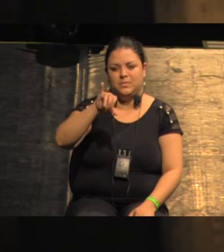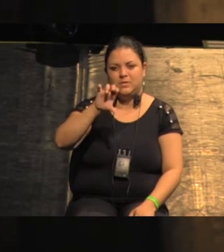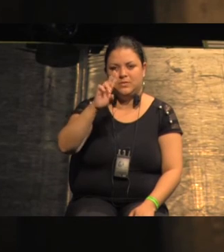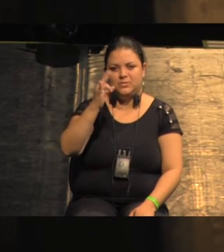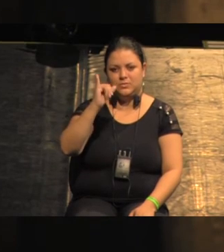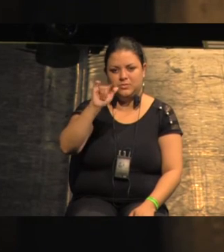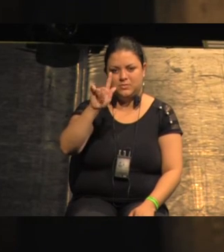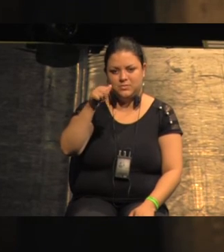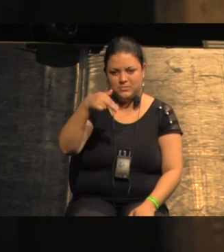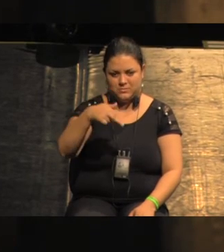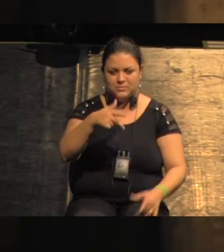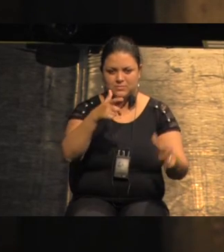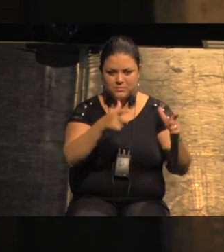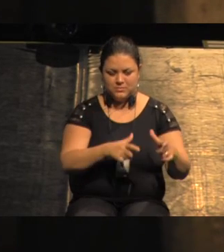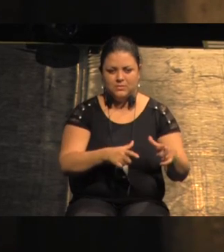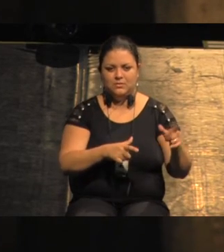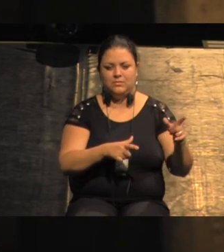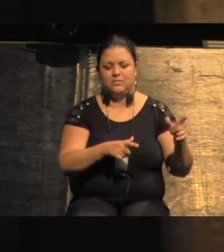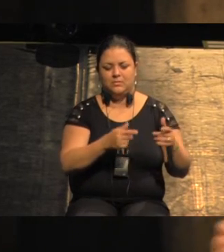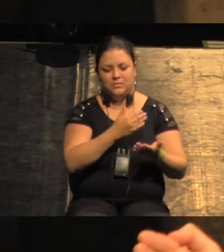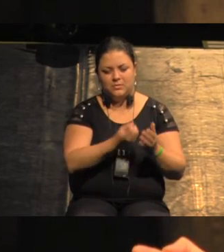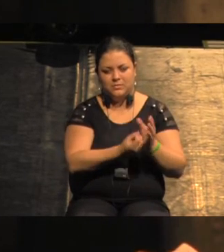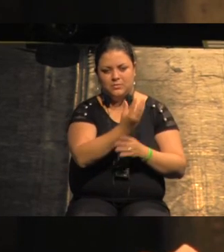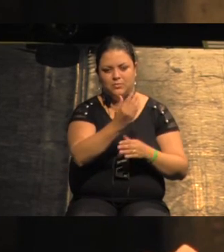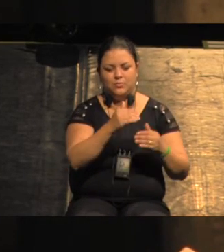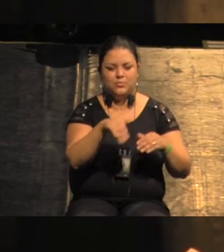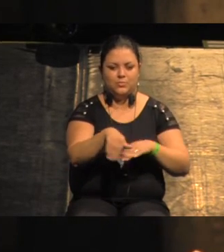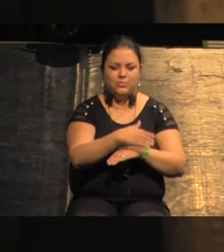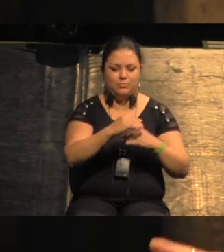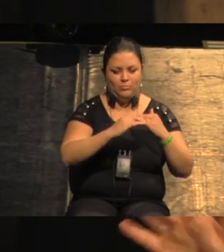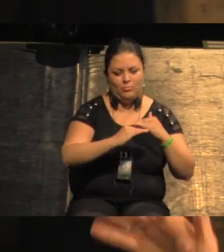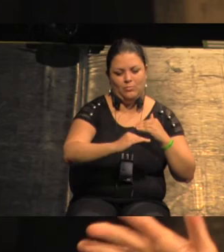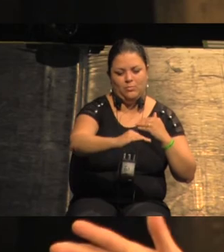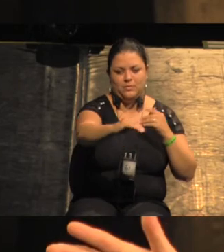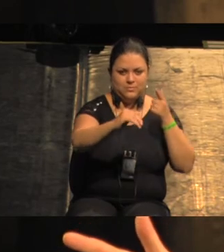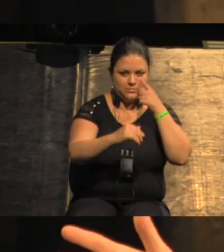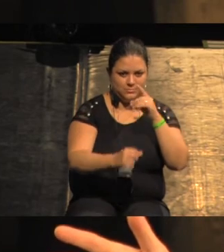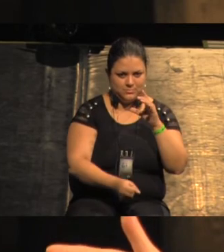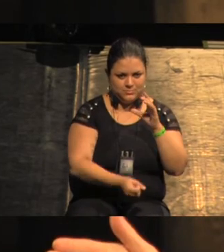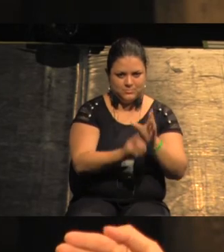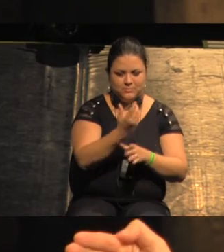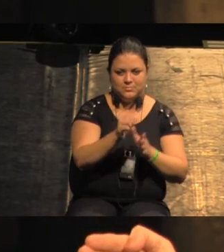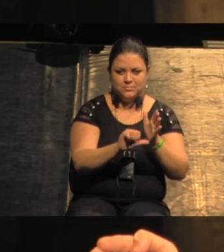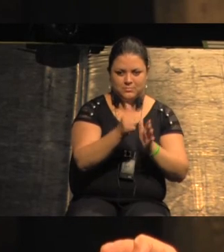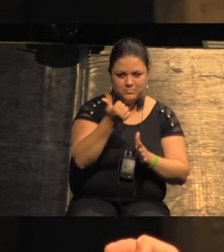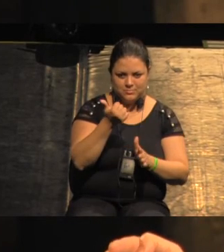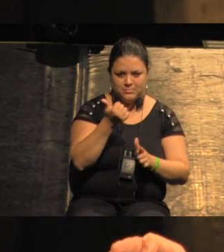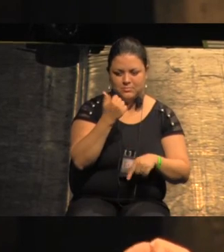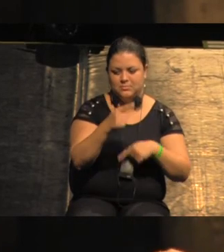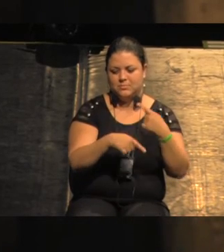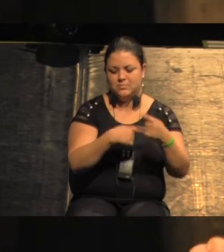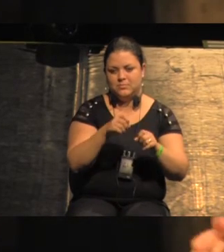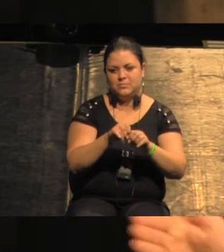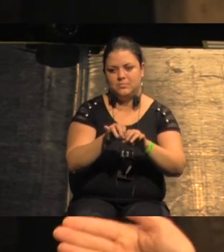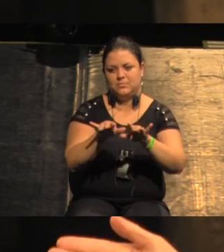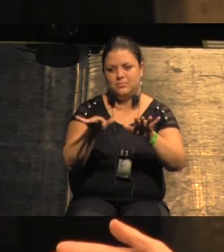pedestrianizada dos Estados Unidos. Depois que isso aconteceu, depois de uma década, lá para meados da década de 60, houve